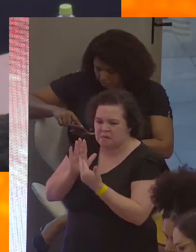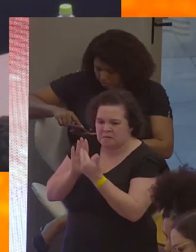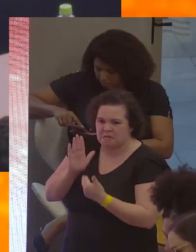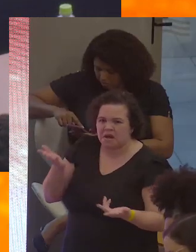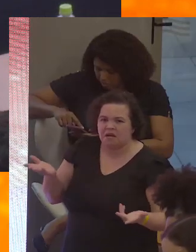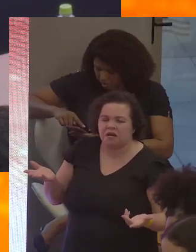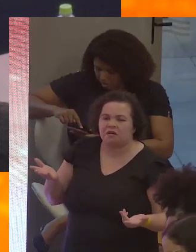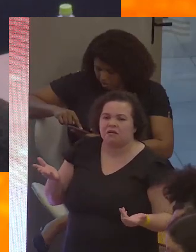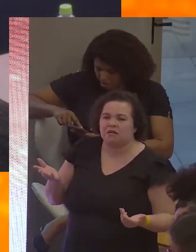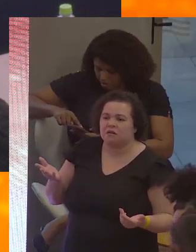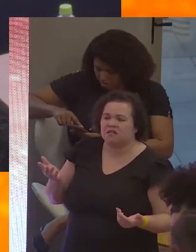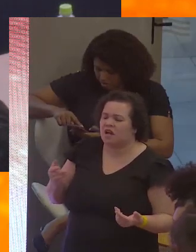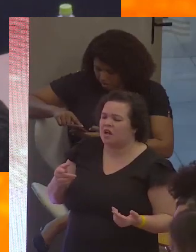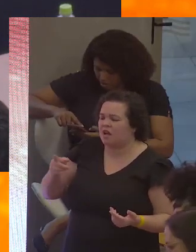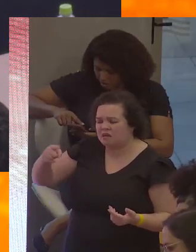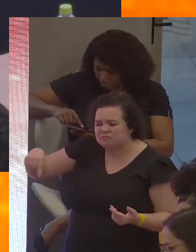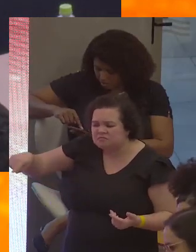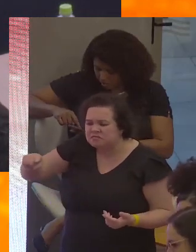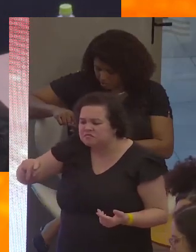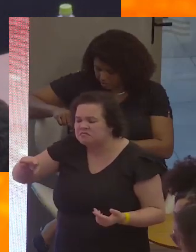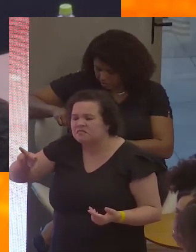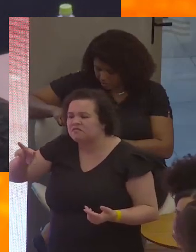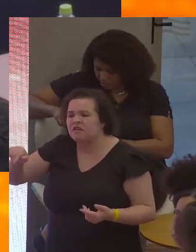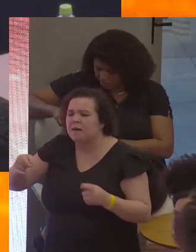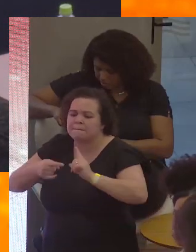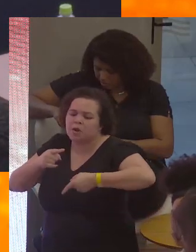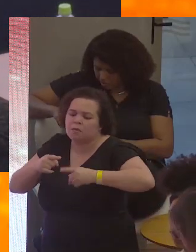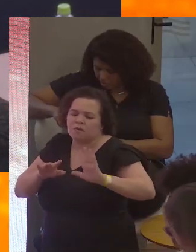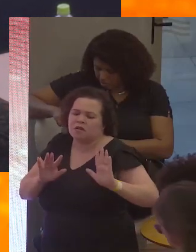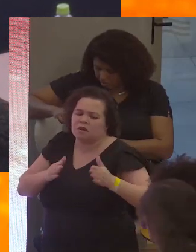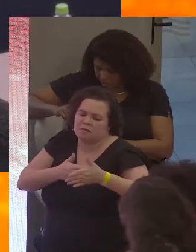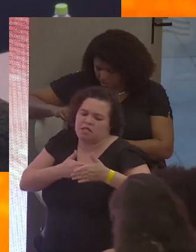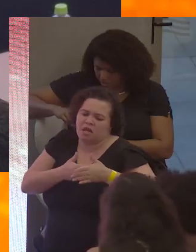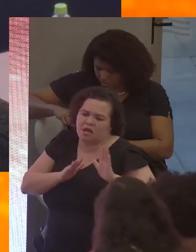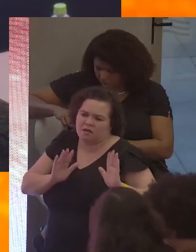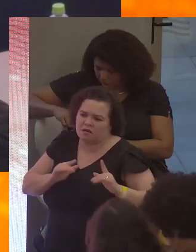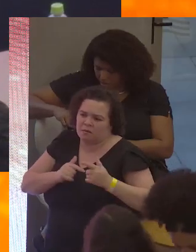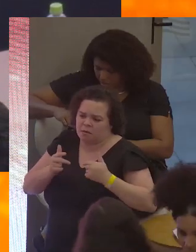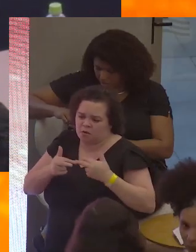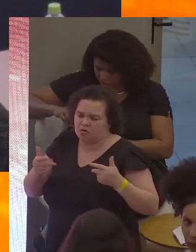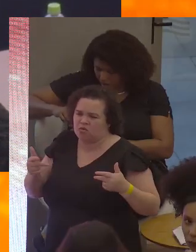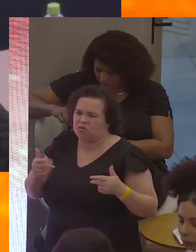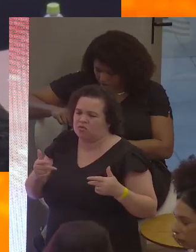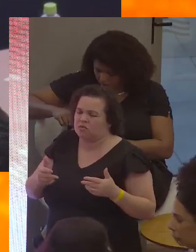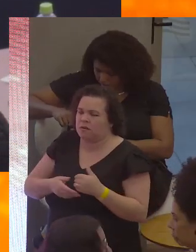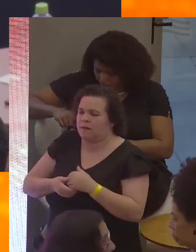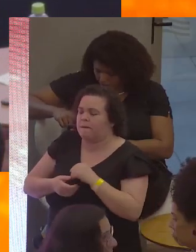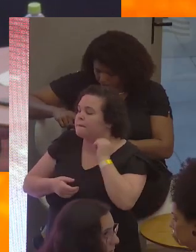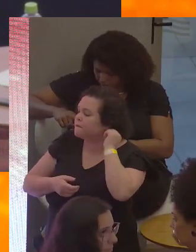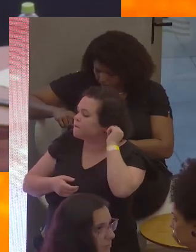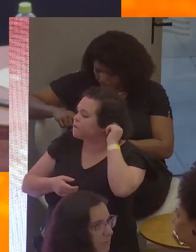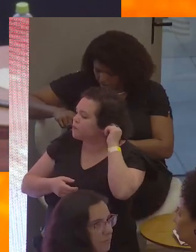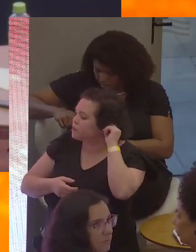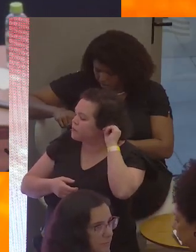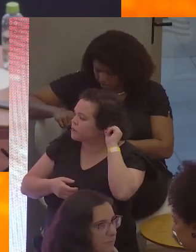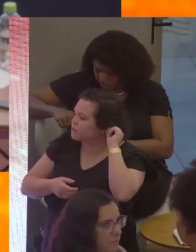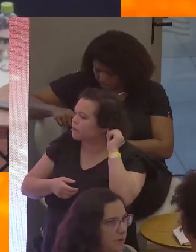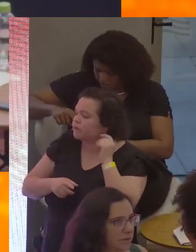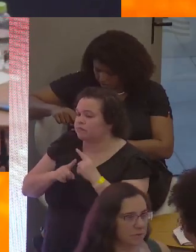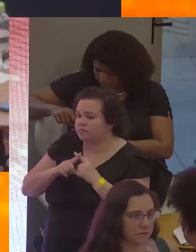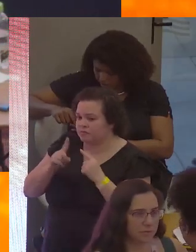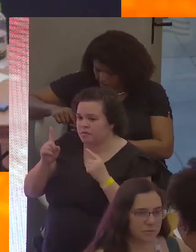notificação, o próprio mercado ele vai restringir aquele produto e começa a cercear muitas das vezes, né? Mas